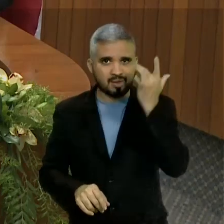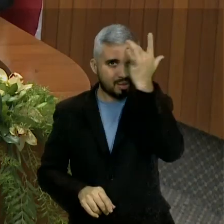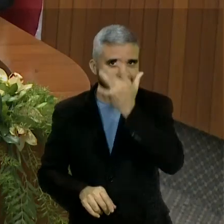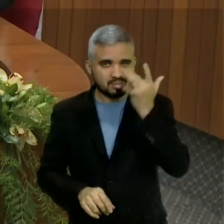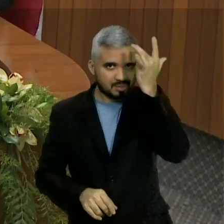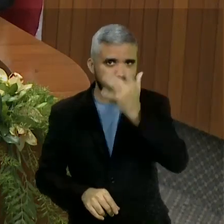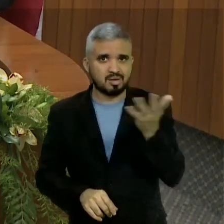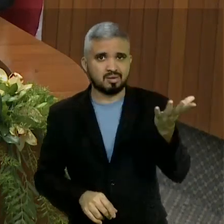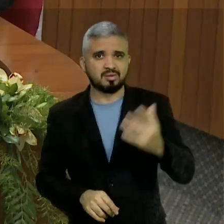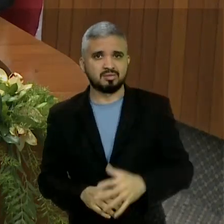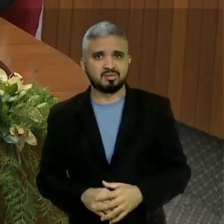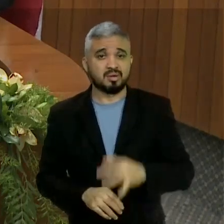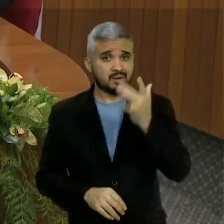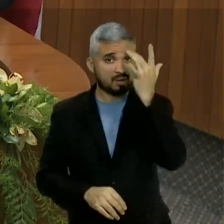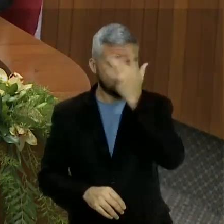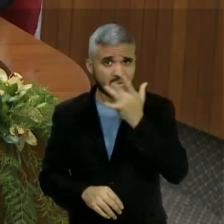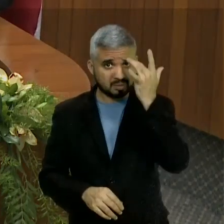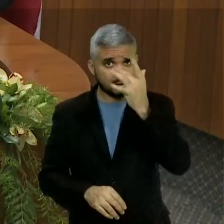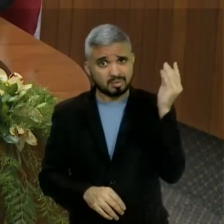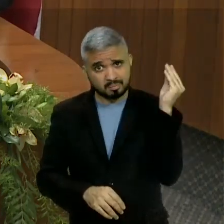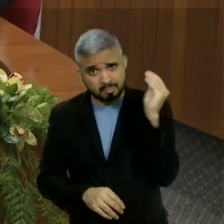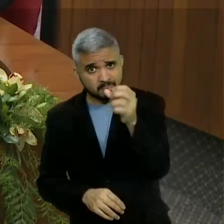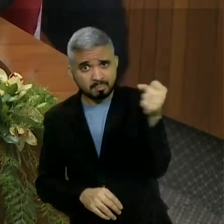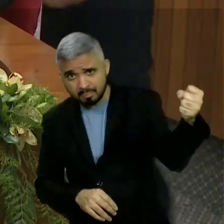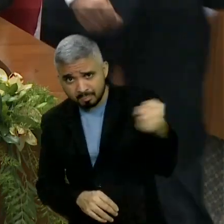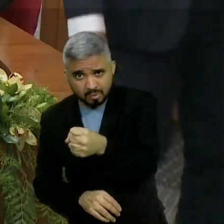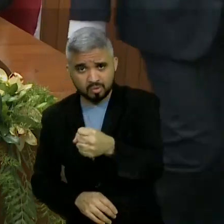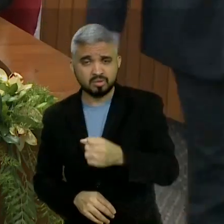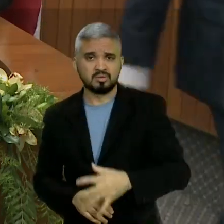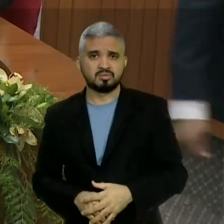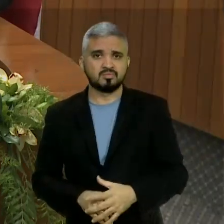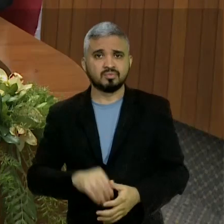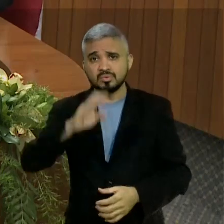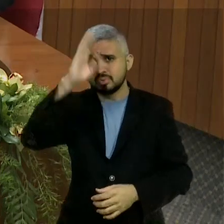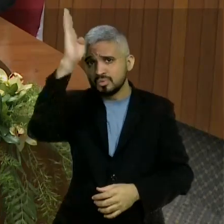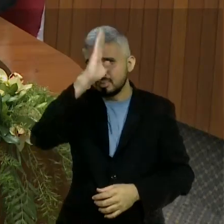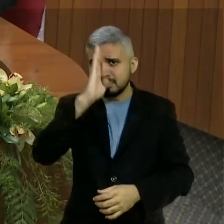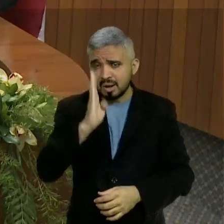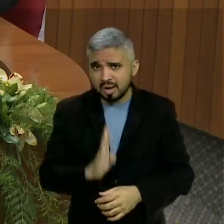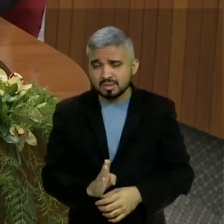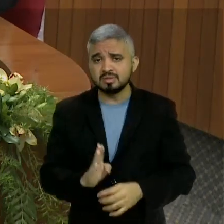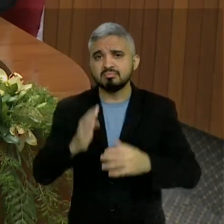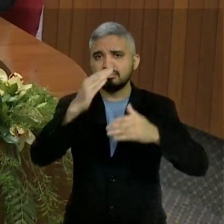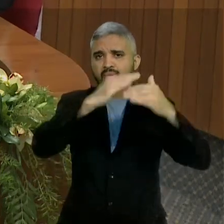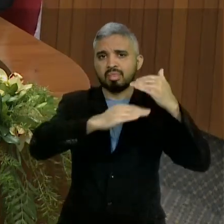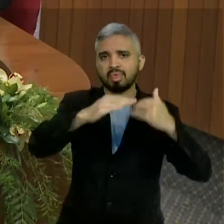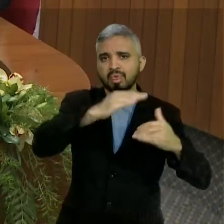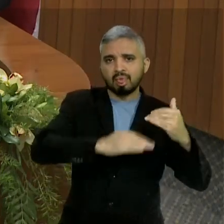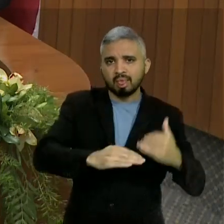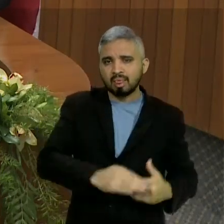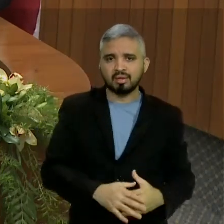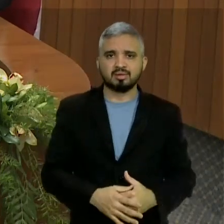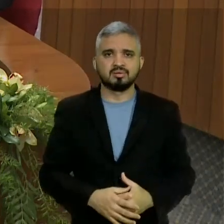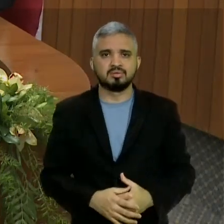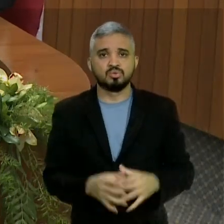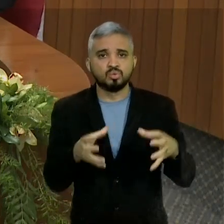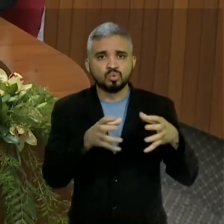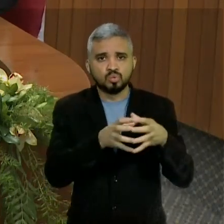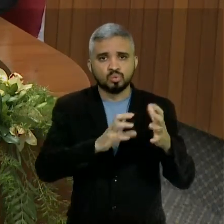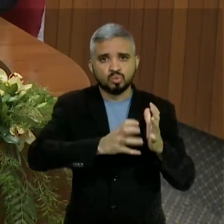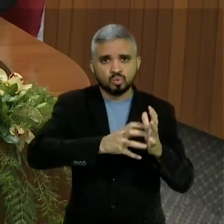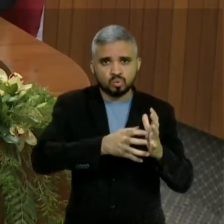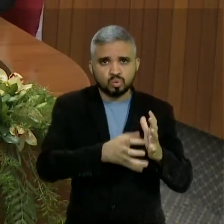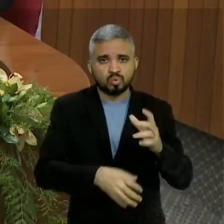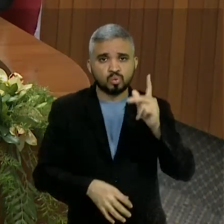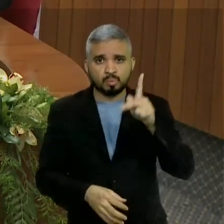para trás porque esse pessoal do pt não sabe ó cortar despesa não sabe manter dívida